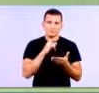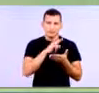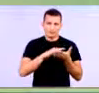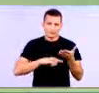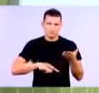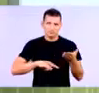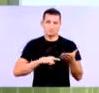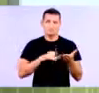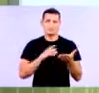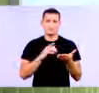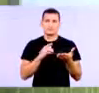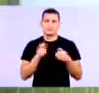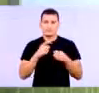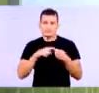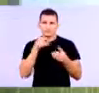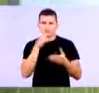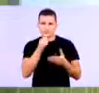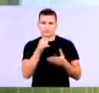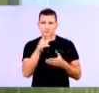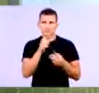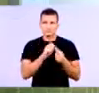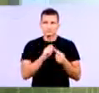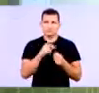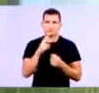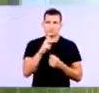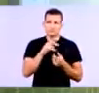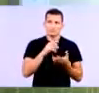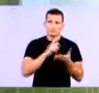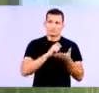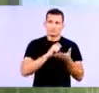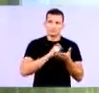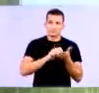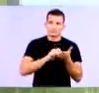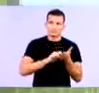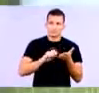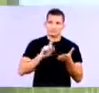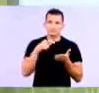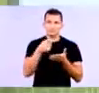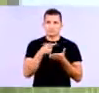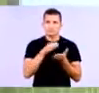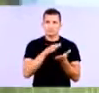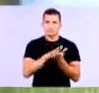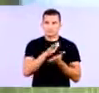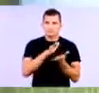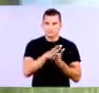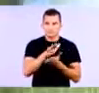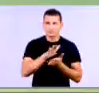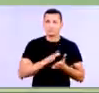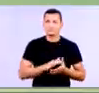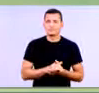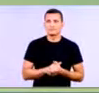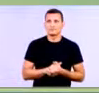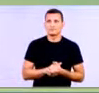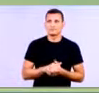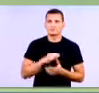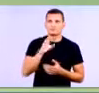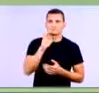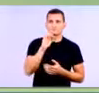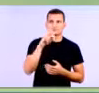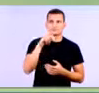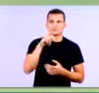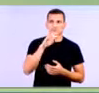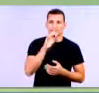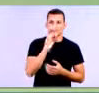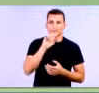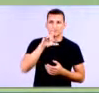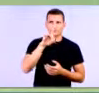a energia estabiliza, aí você faz o seu preenchimento para posteriormente o cliente vir buscá-la. Cold Site propõe